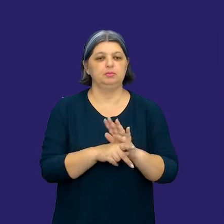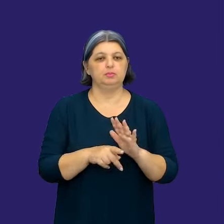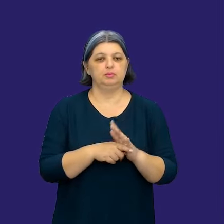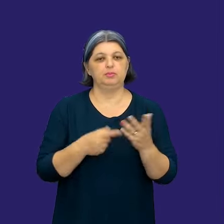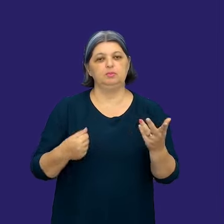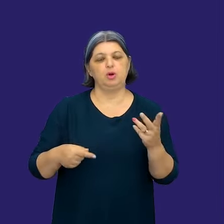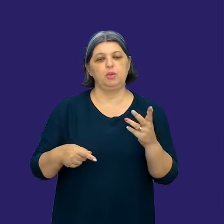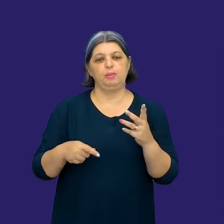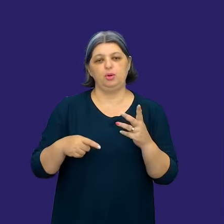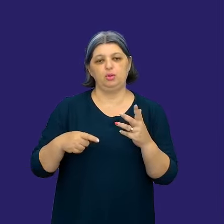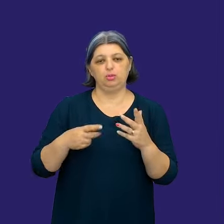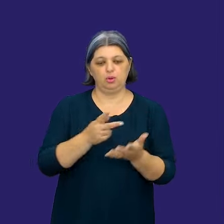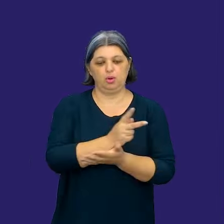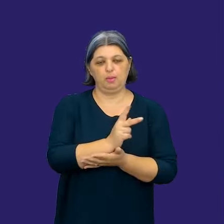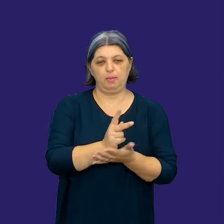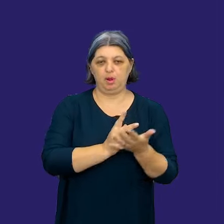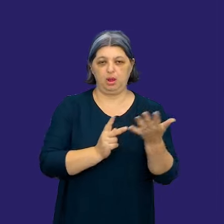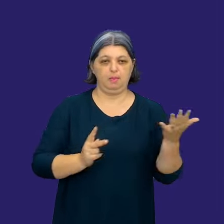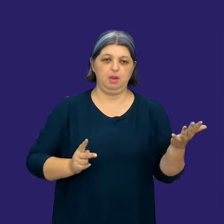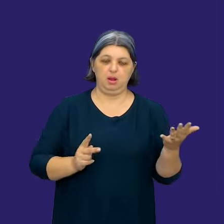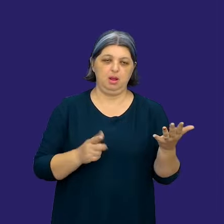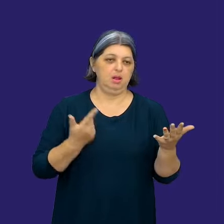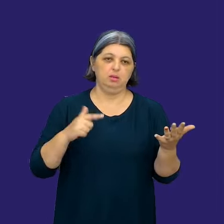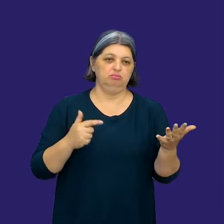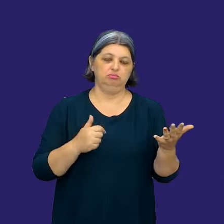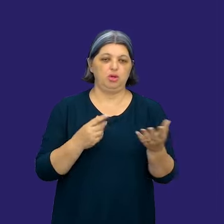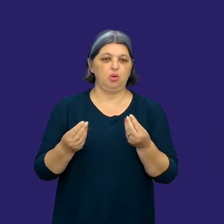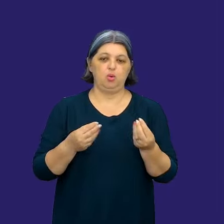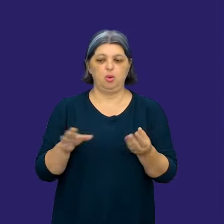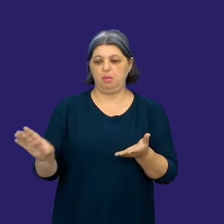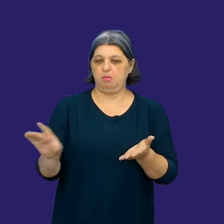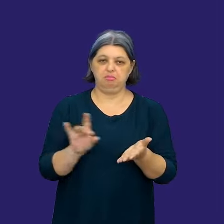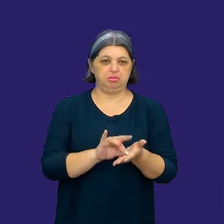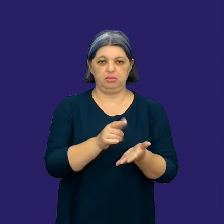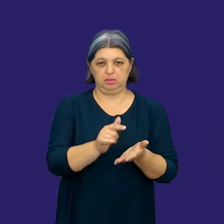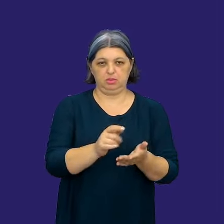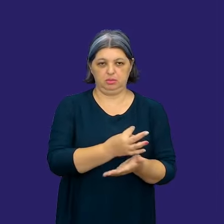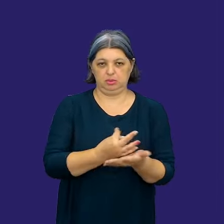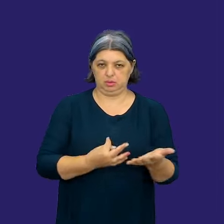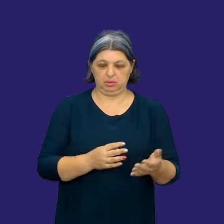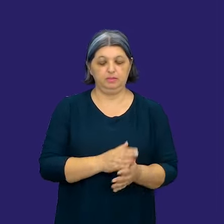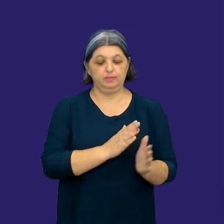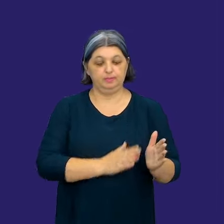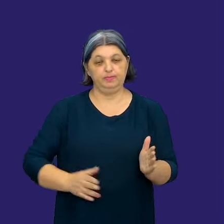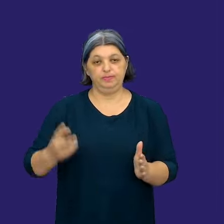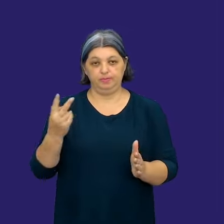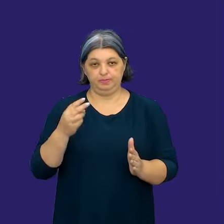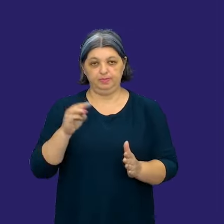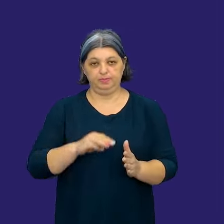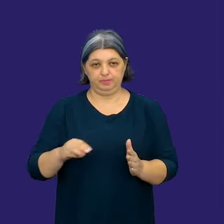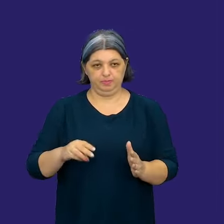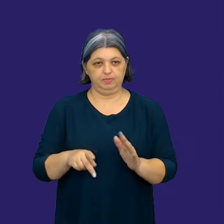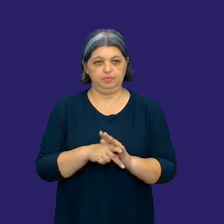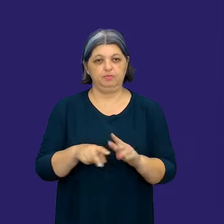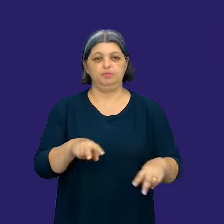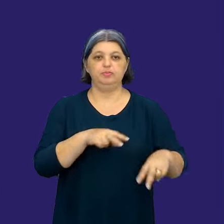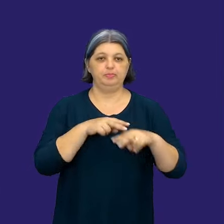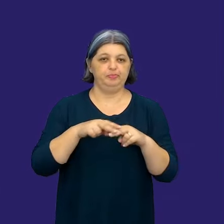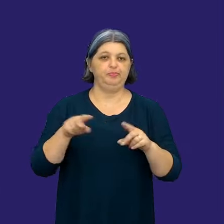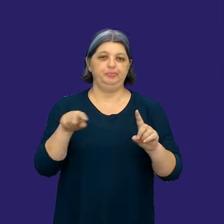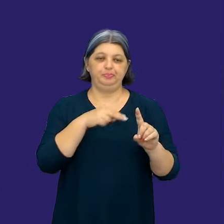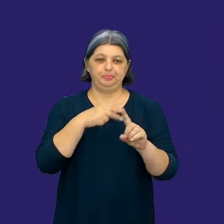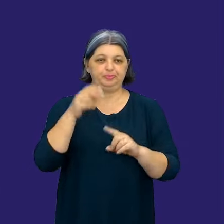do poema, o poema que você retira, né, de outros textos, tá? Então vamos para o nosso segundo momento, que é revisitar os aspectos